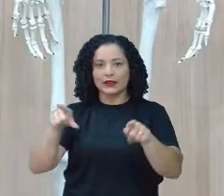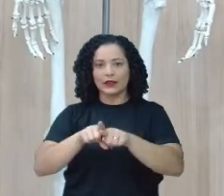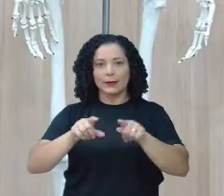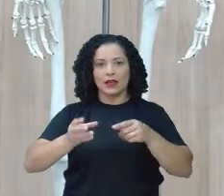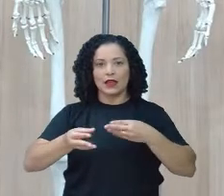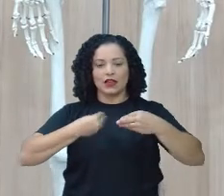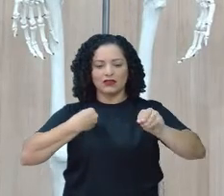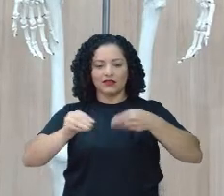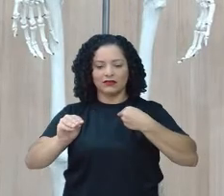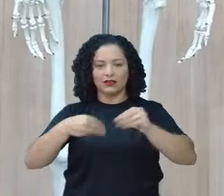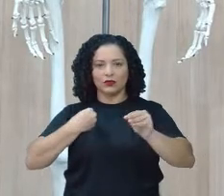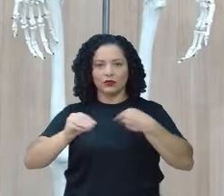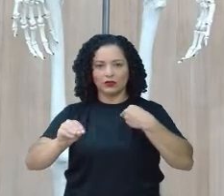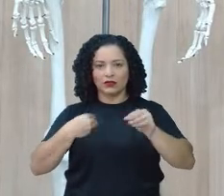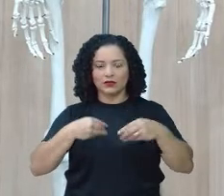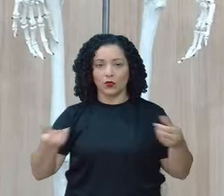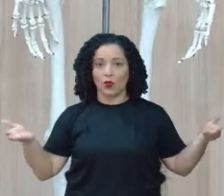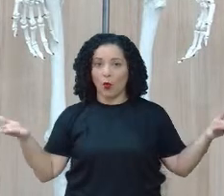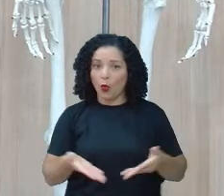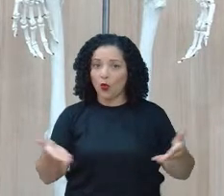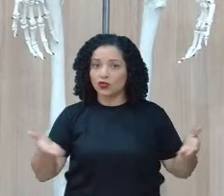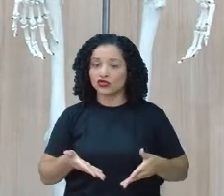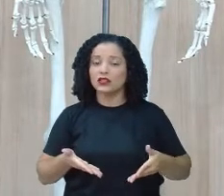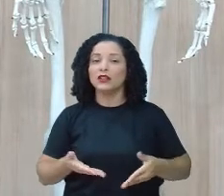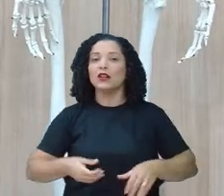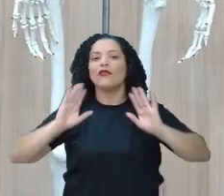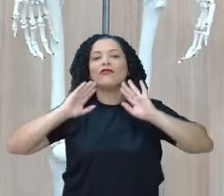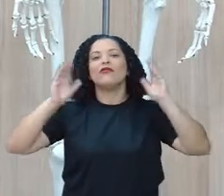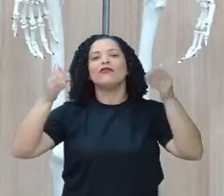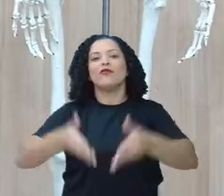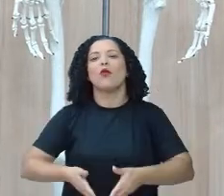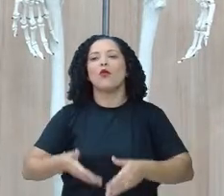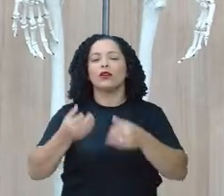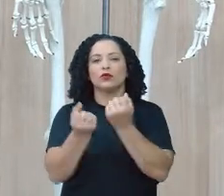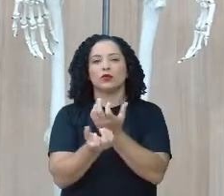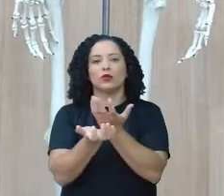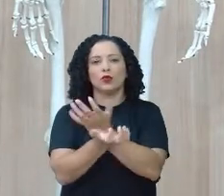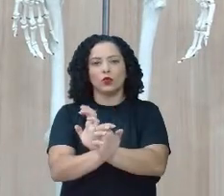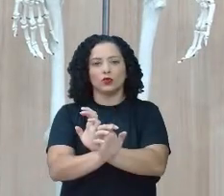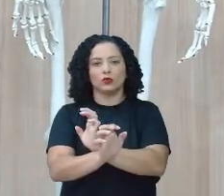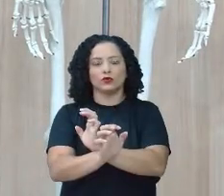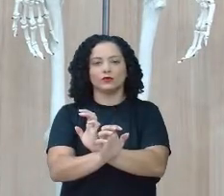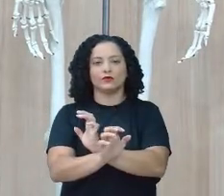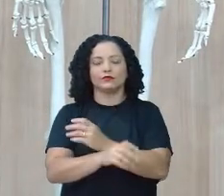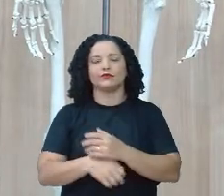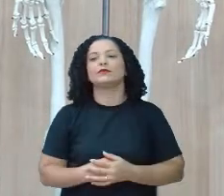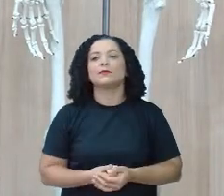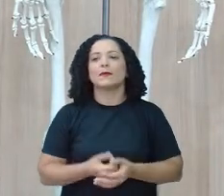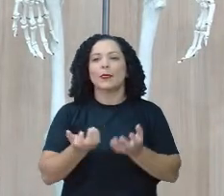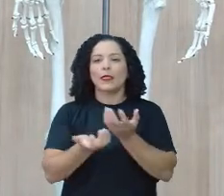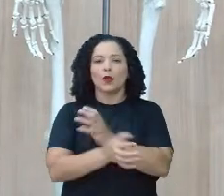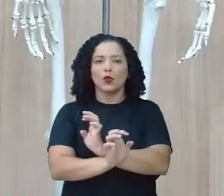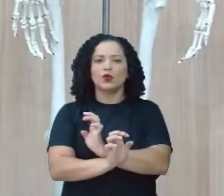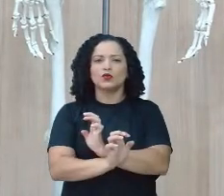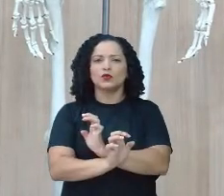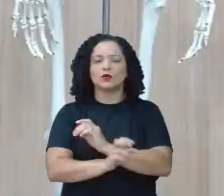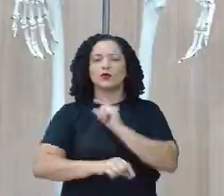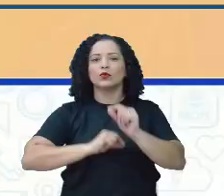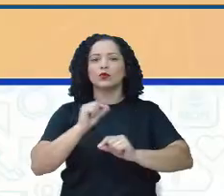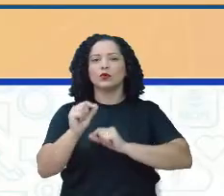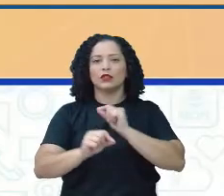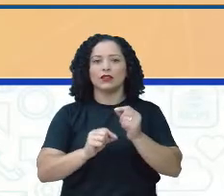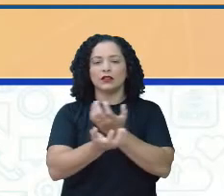respeito do sistema esquelético. E o que é que nós vamos ver aí, professora, em relação ao sistema esquelético? Hoje nós